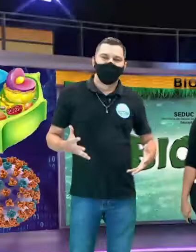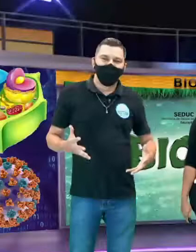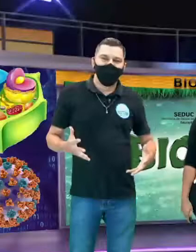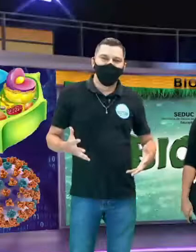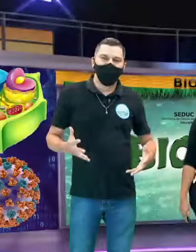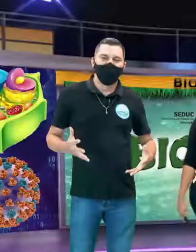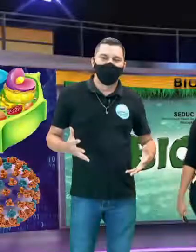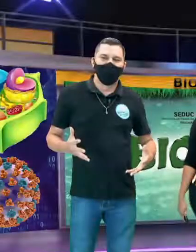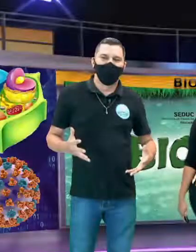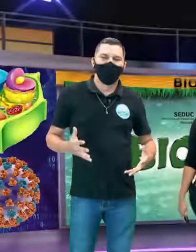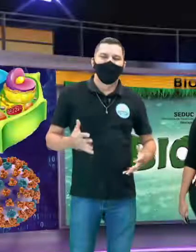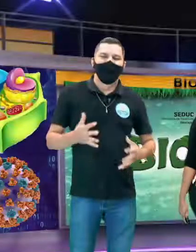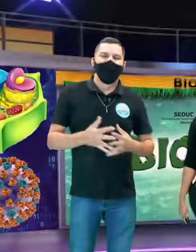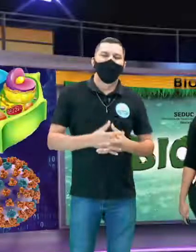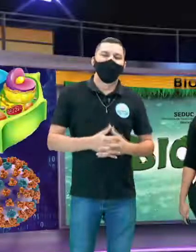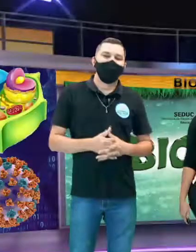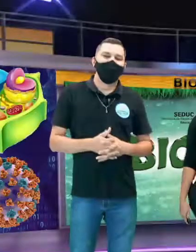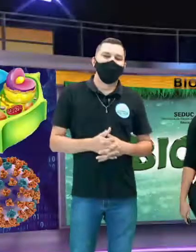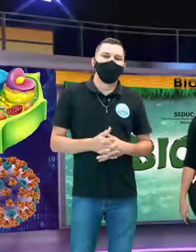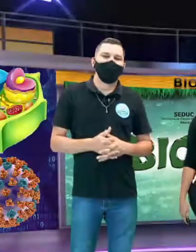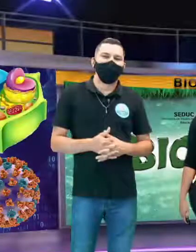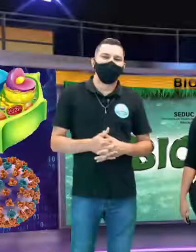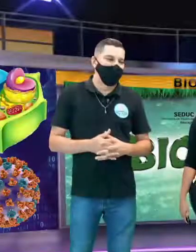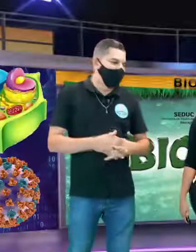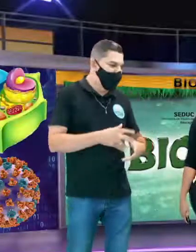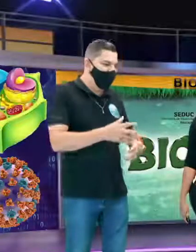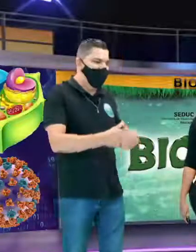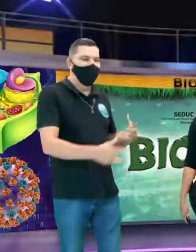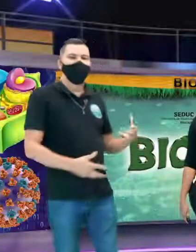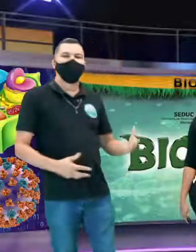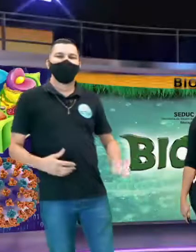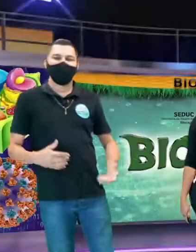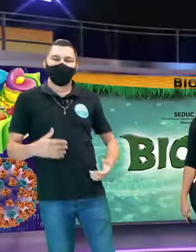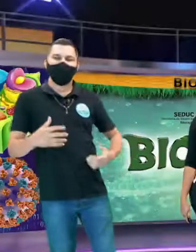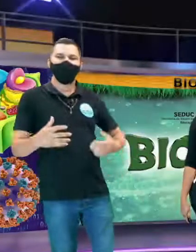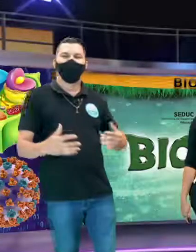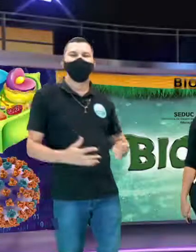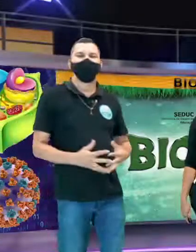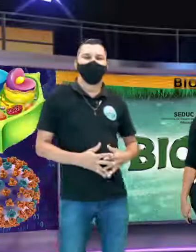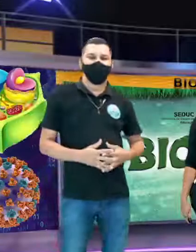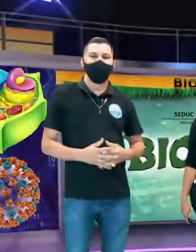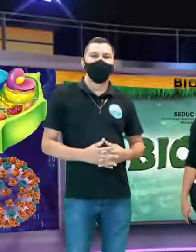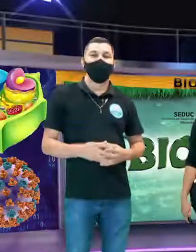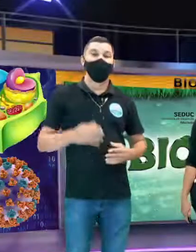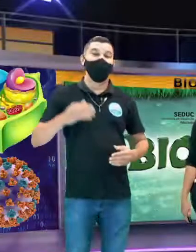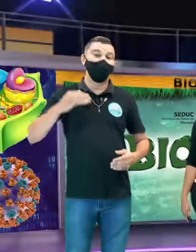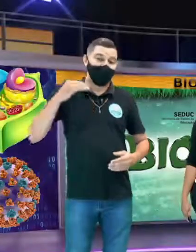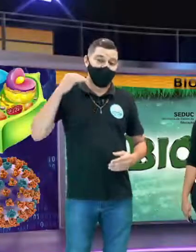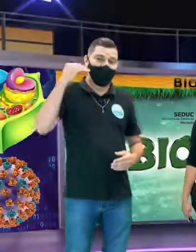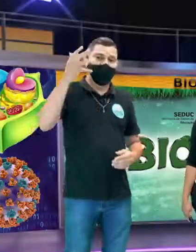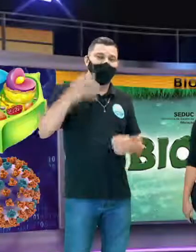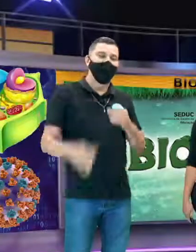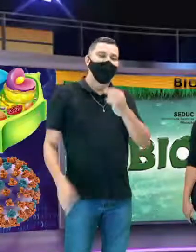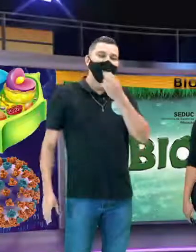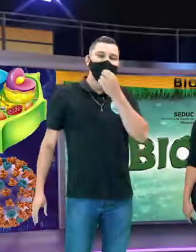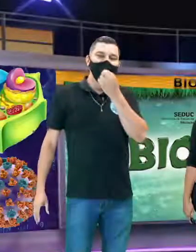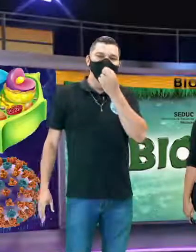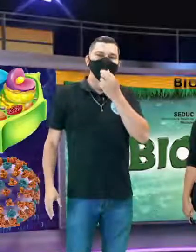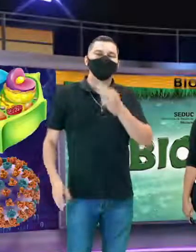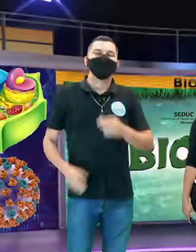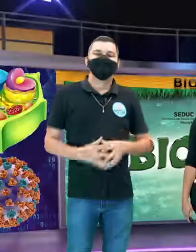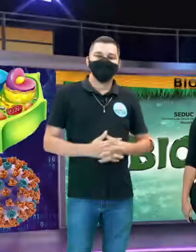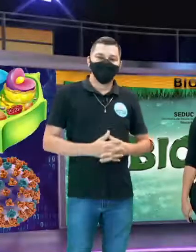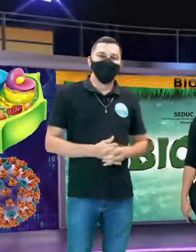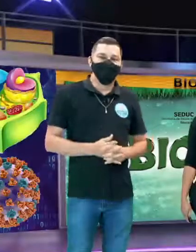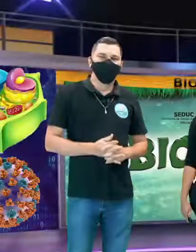professor Silvio, tá bom? Vou estar aqui com vocês agora fazendo essa apresentação, estou com a professora Tabita, mas eu vou estar voltando